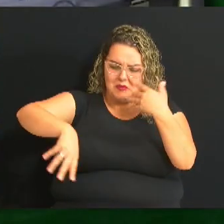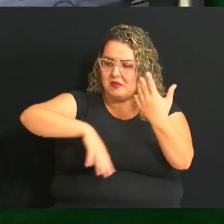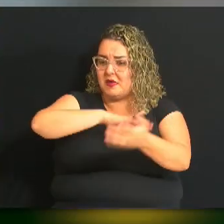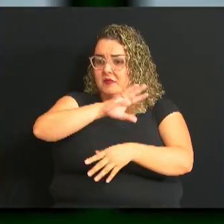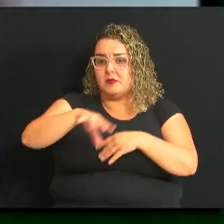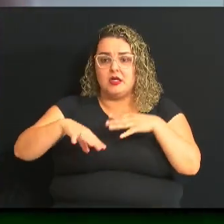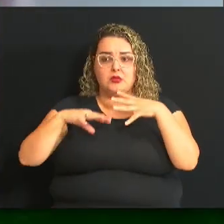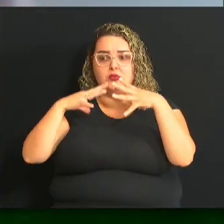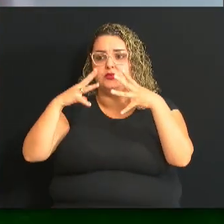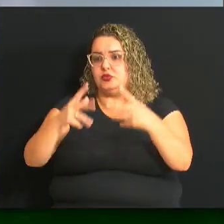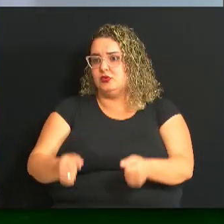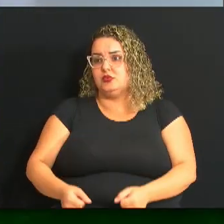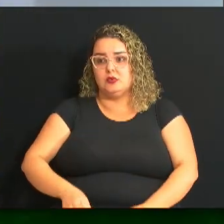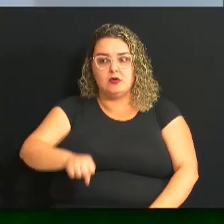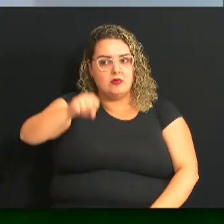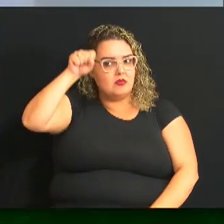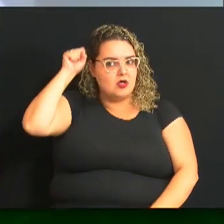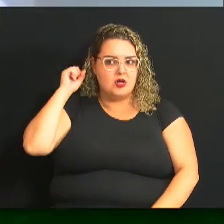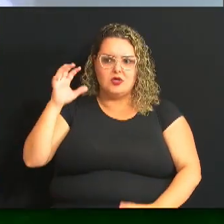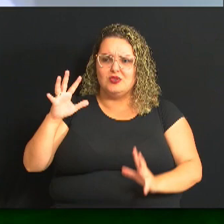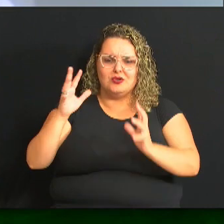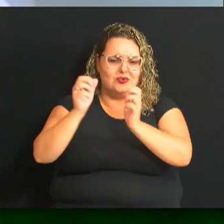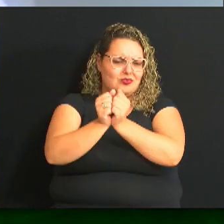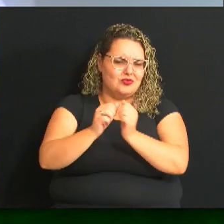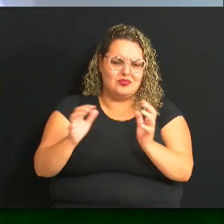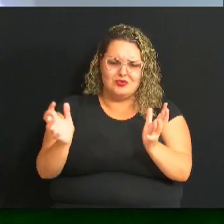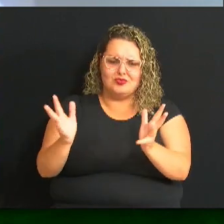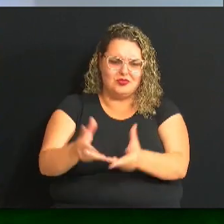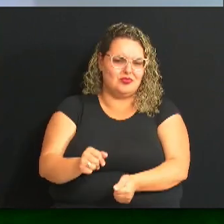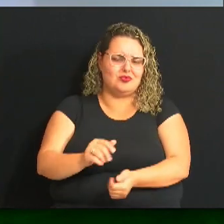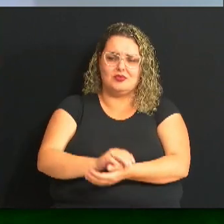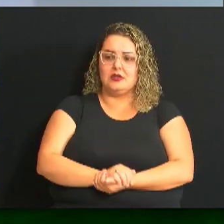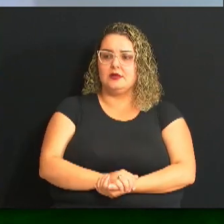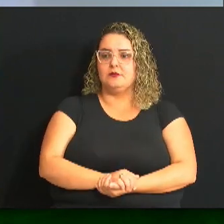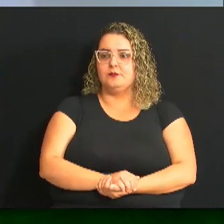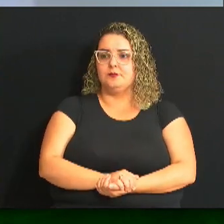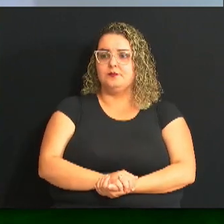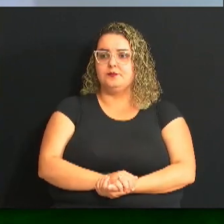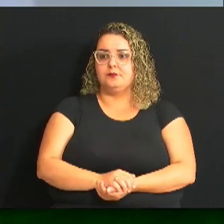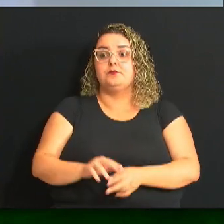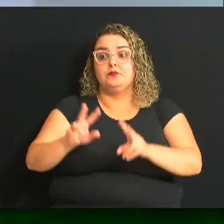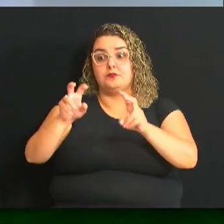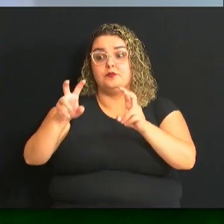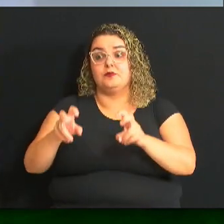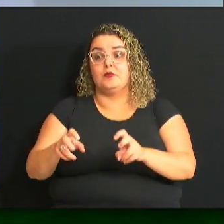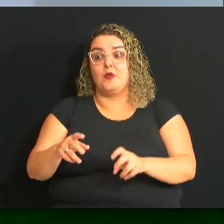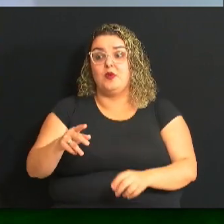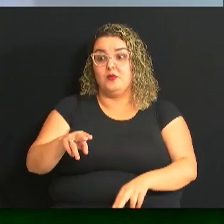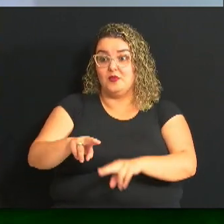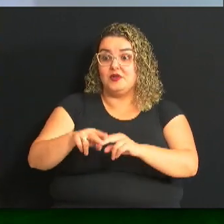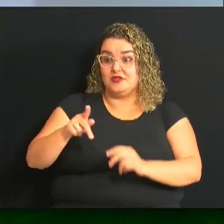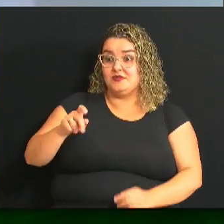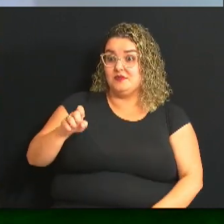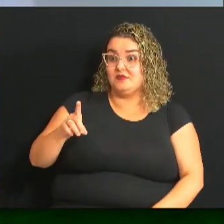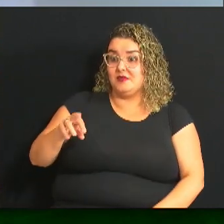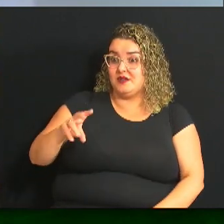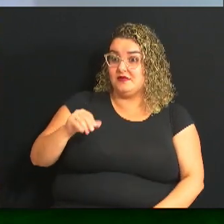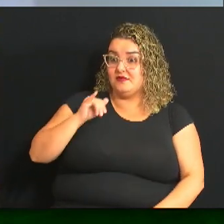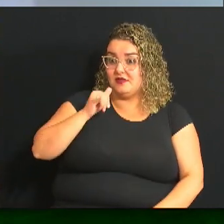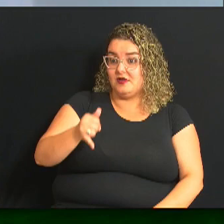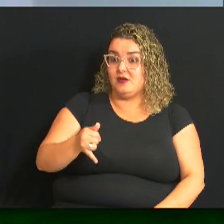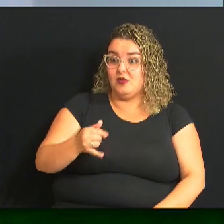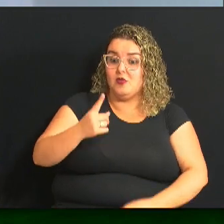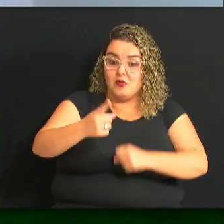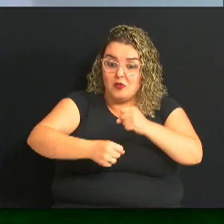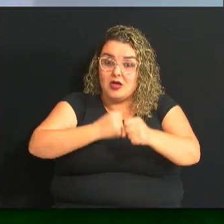parte, vestibular, estava tudo junto ali. Eles pegaram, e por isso que o Pedro falou, um ano parece muito, mas não é, porque